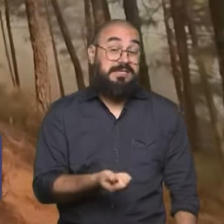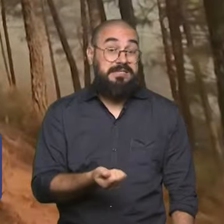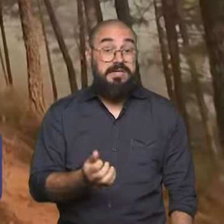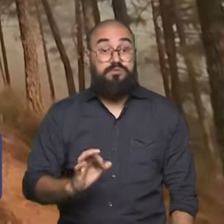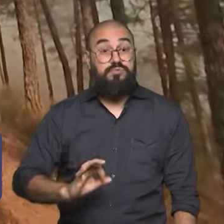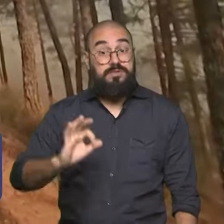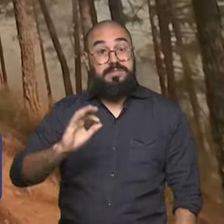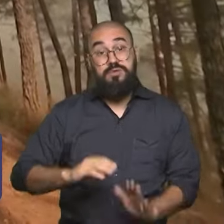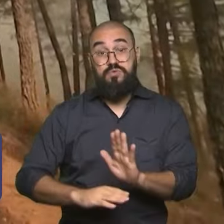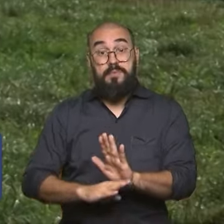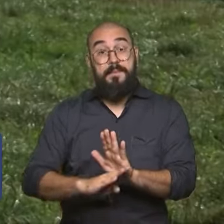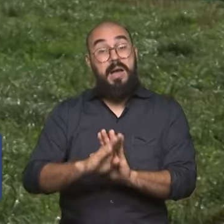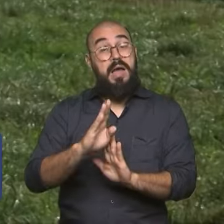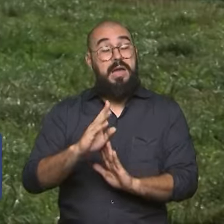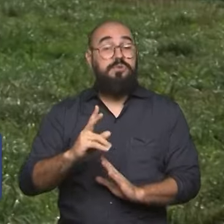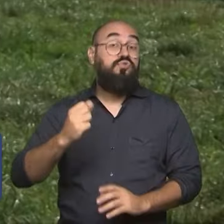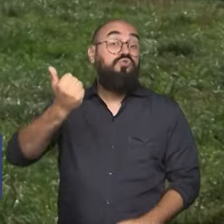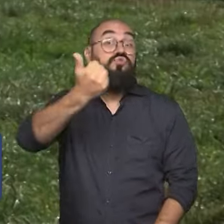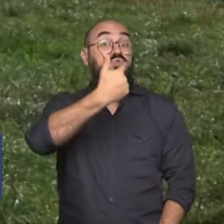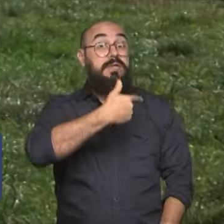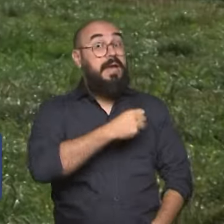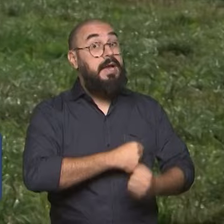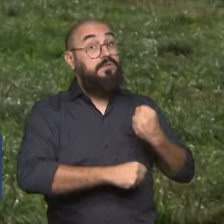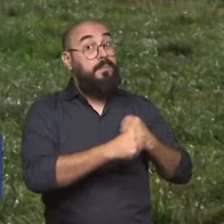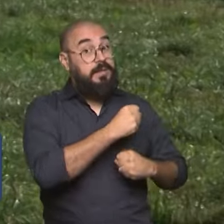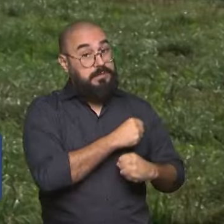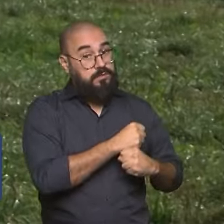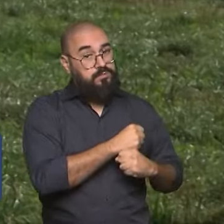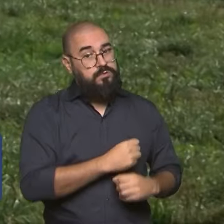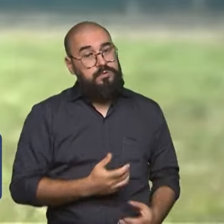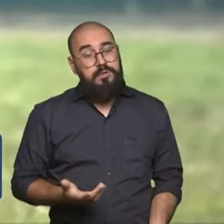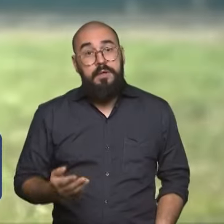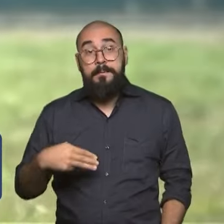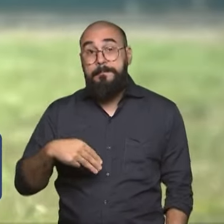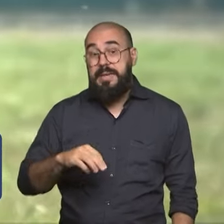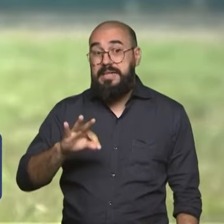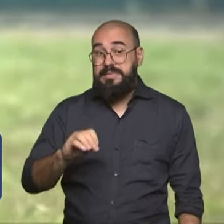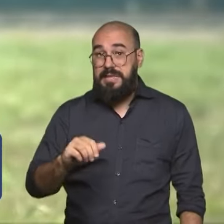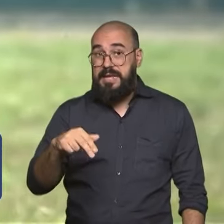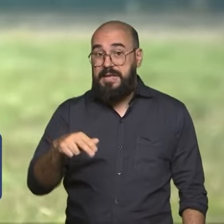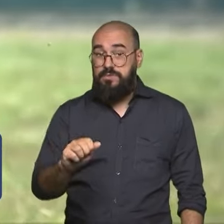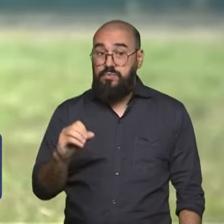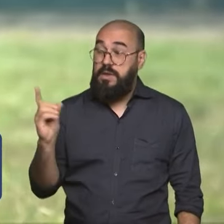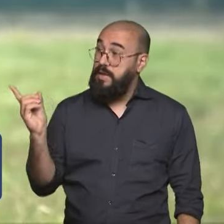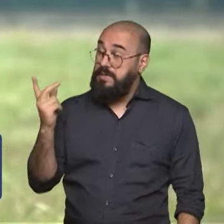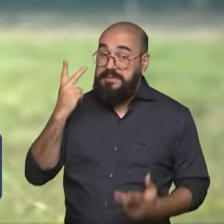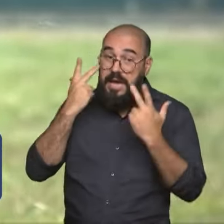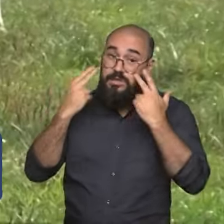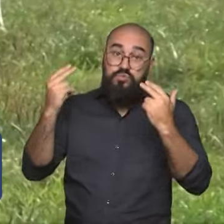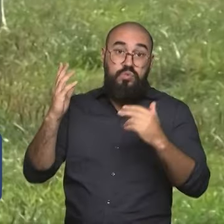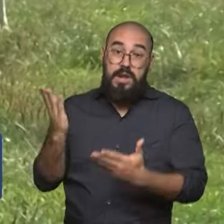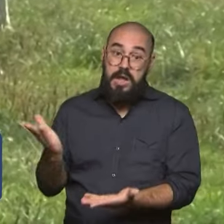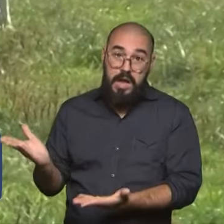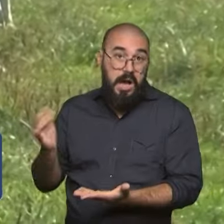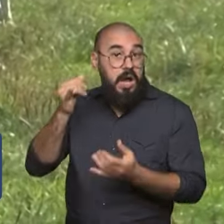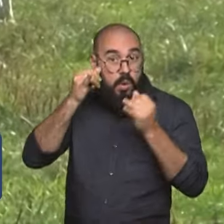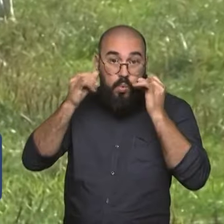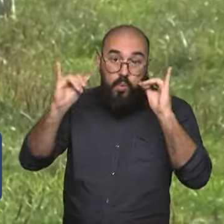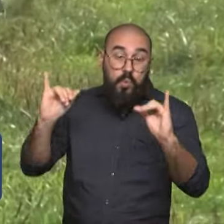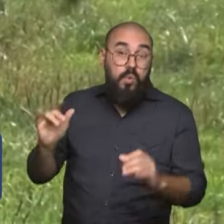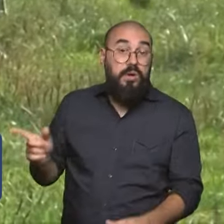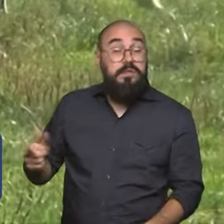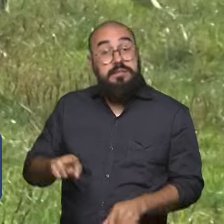da Média no ano passado já a emissão de metano provém tanto de fontes naturais quanto de atividades